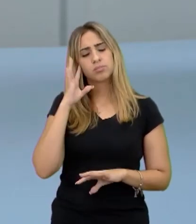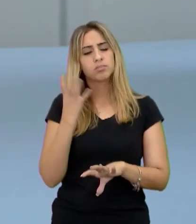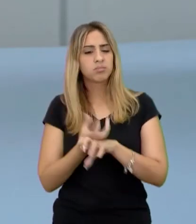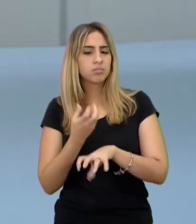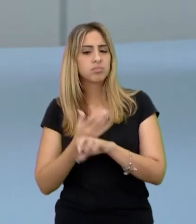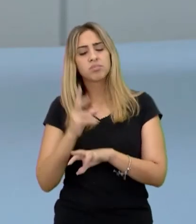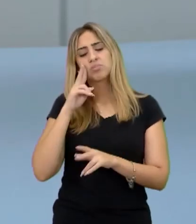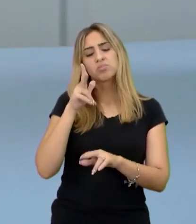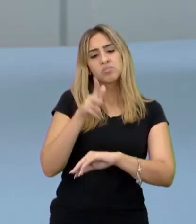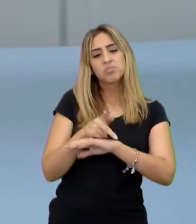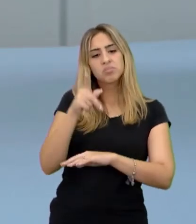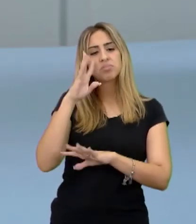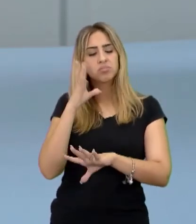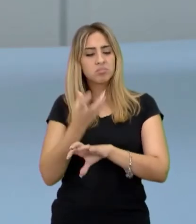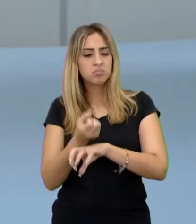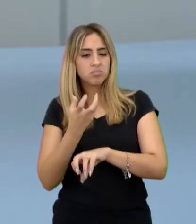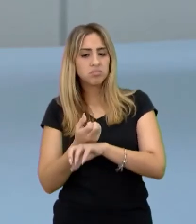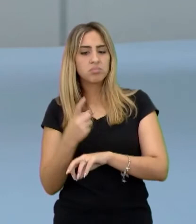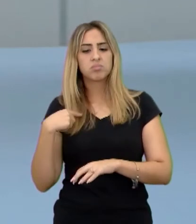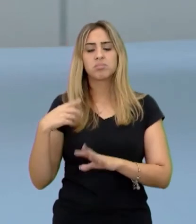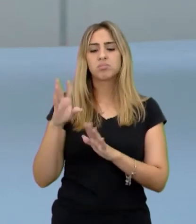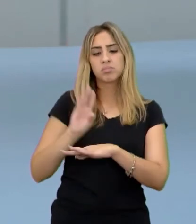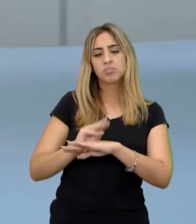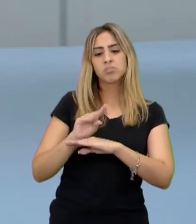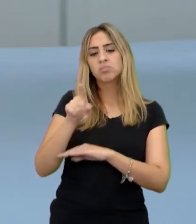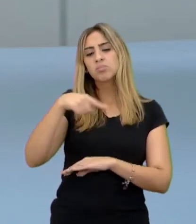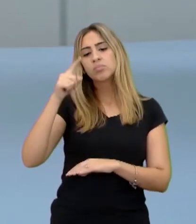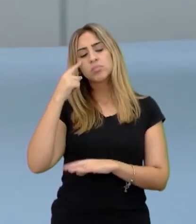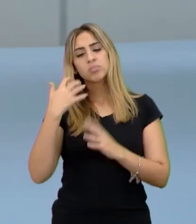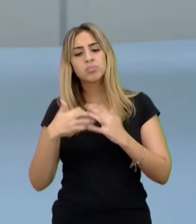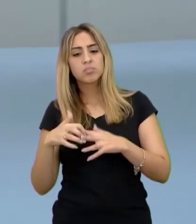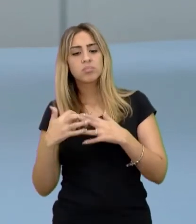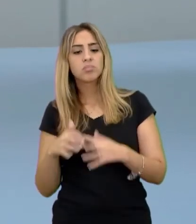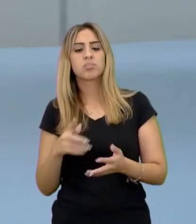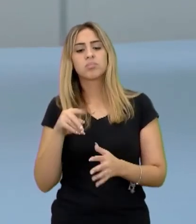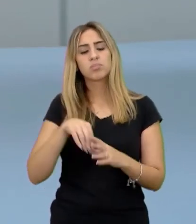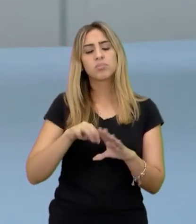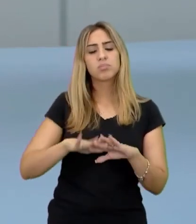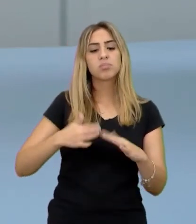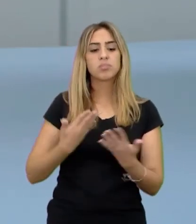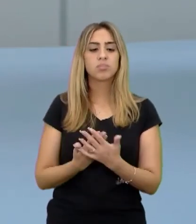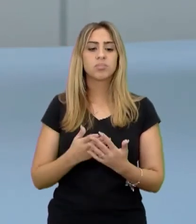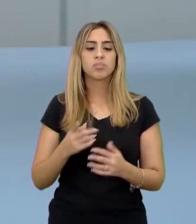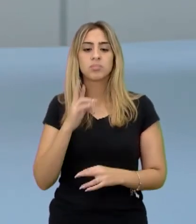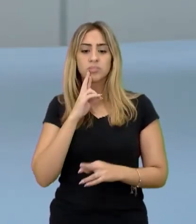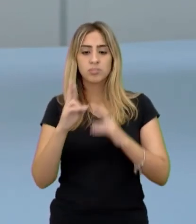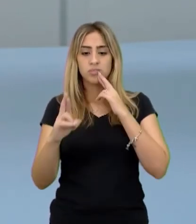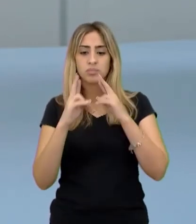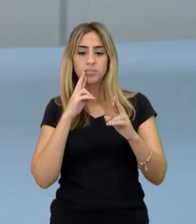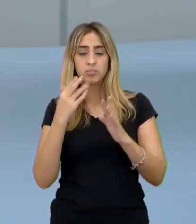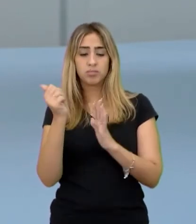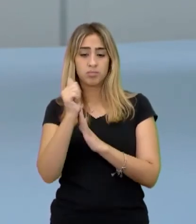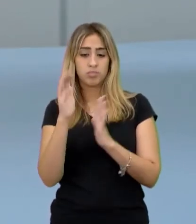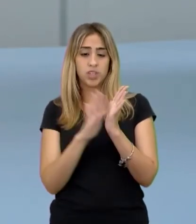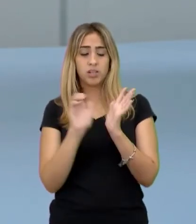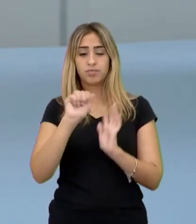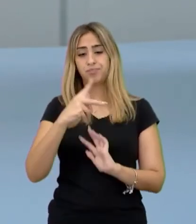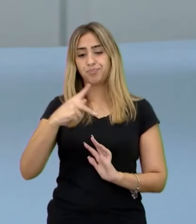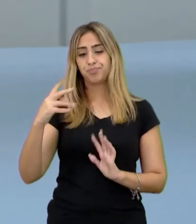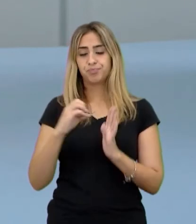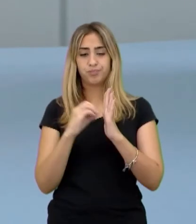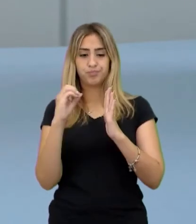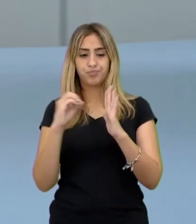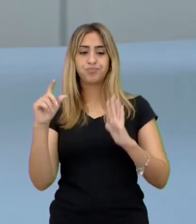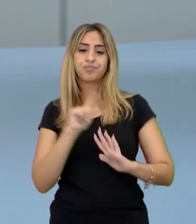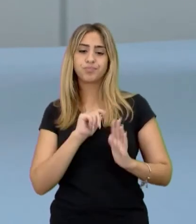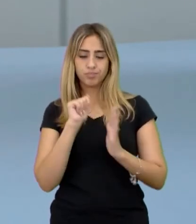pode ser um vídeo você gravando, né, falando o que você pensa acerca dessa aula. Responda a tarefa no aplicativo do Centro de Mídias,